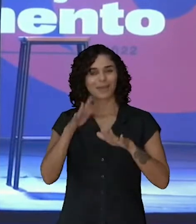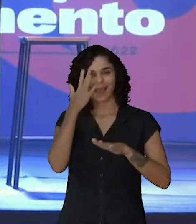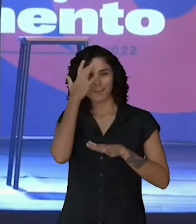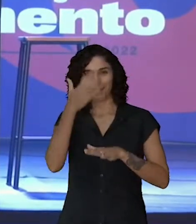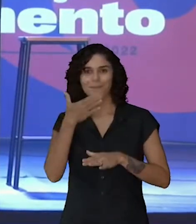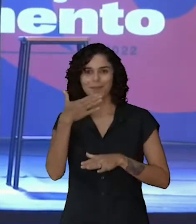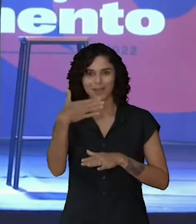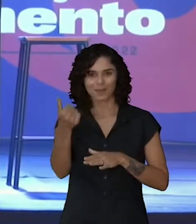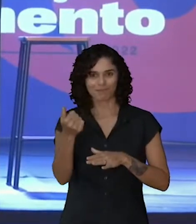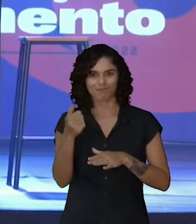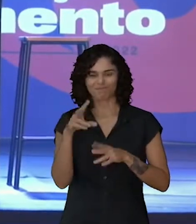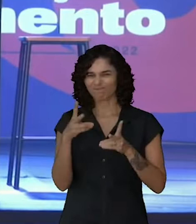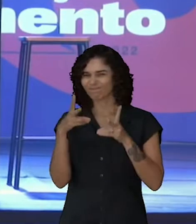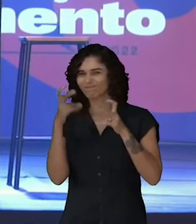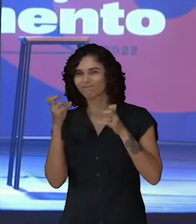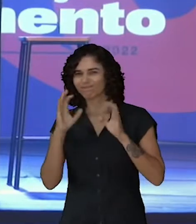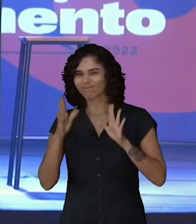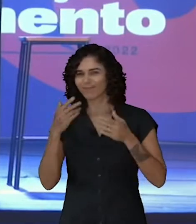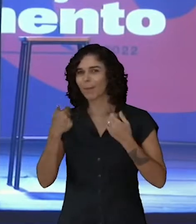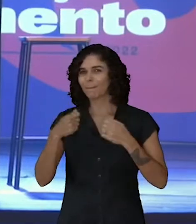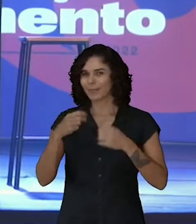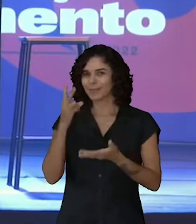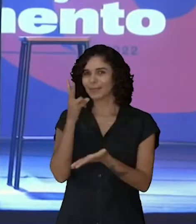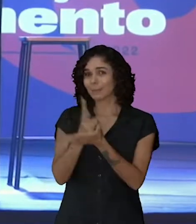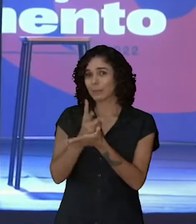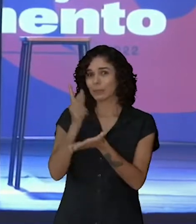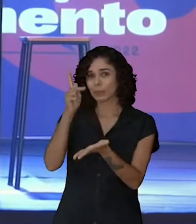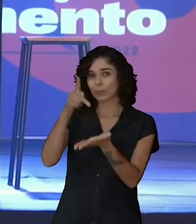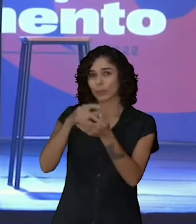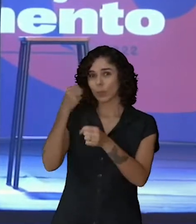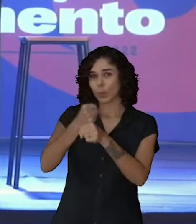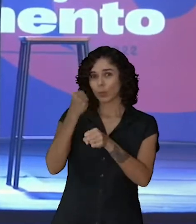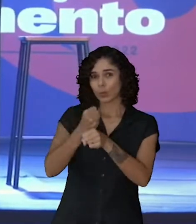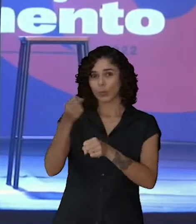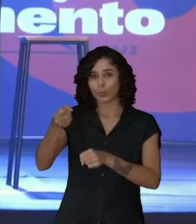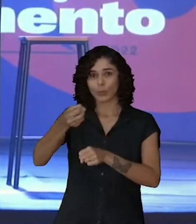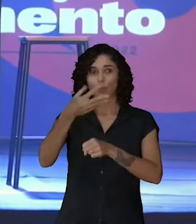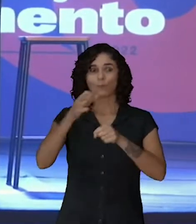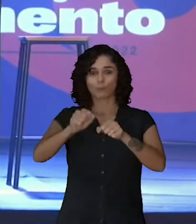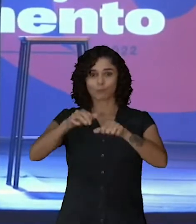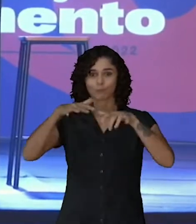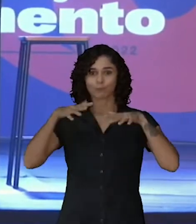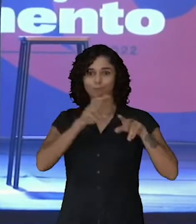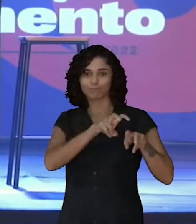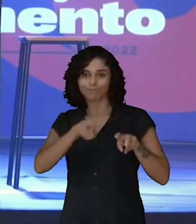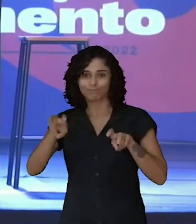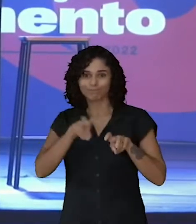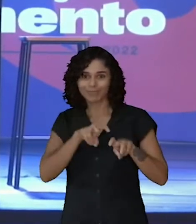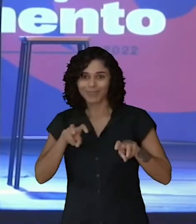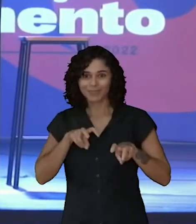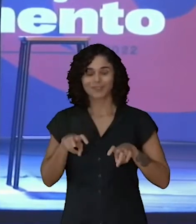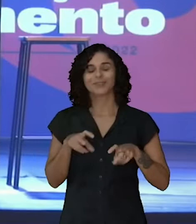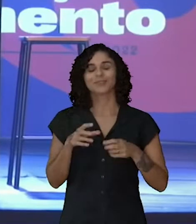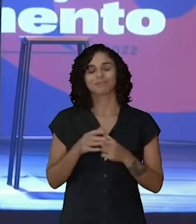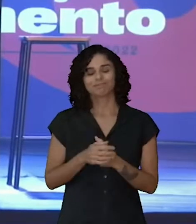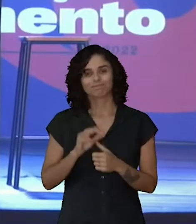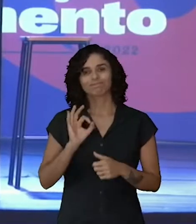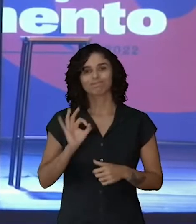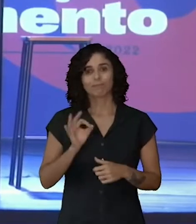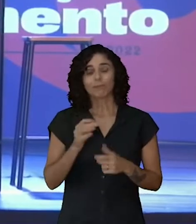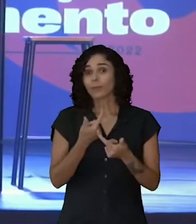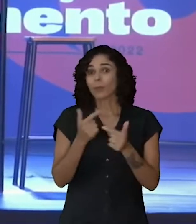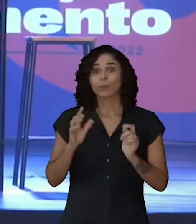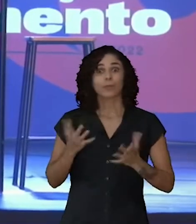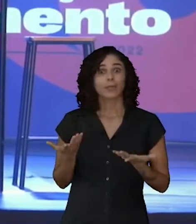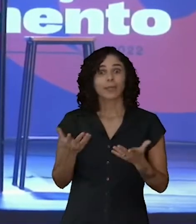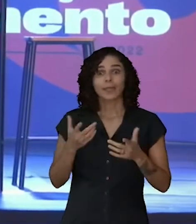está mais do que na hora de construir o novo auditório. Então, nós não temos mais um lugar para eventos onde nós